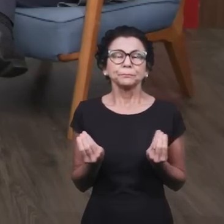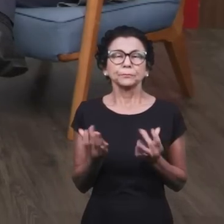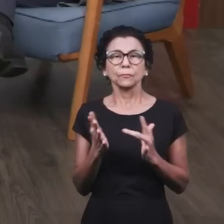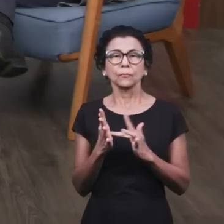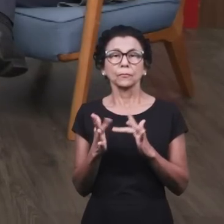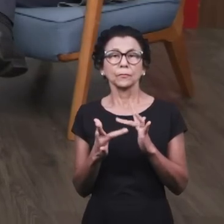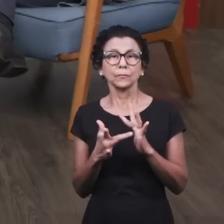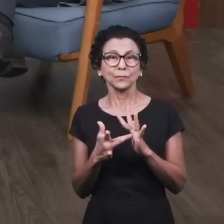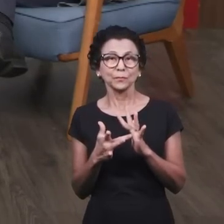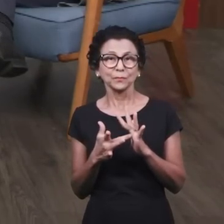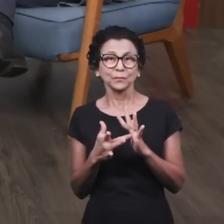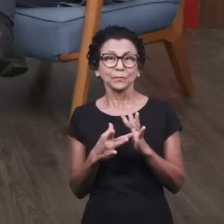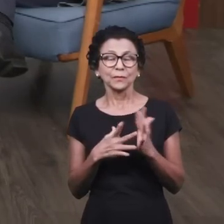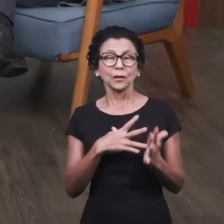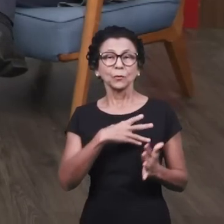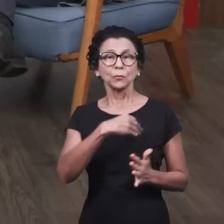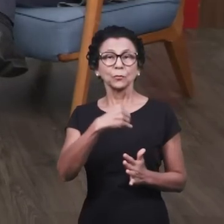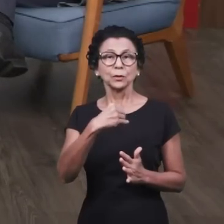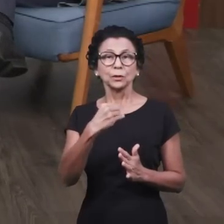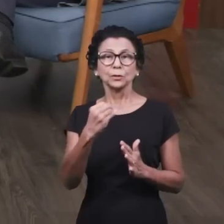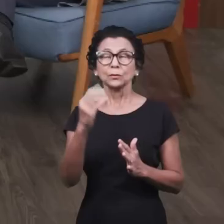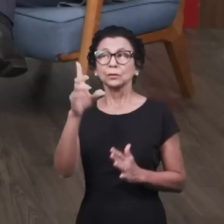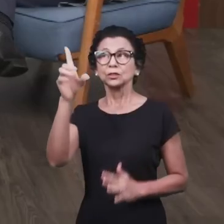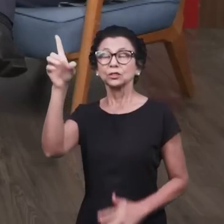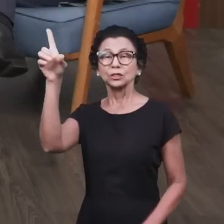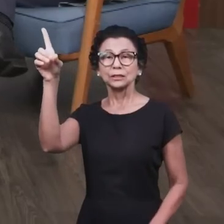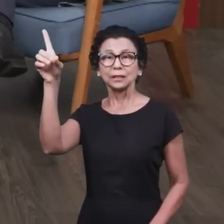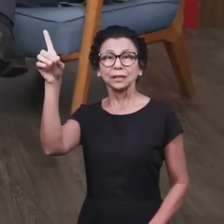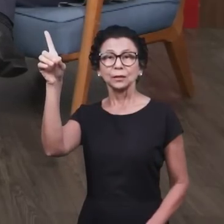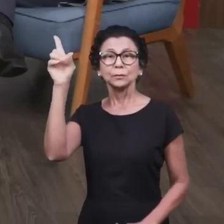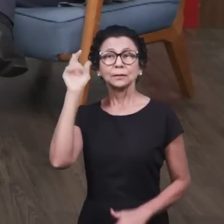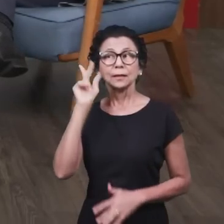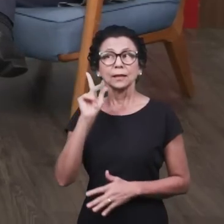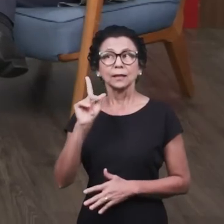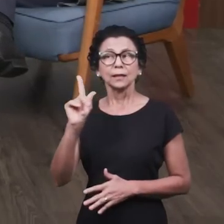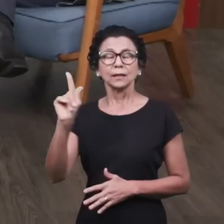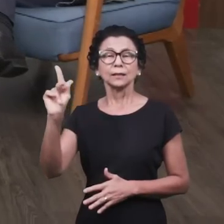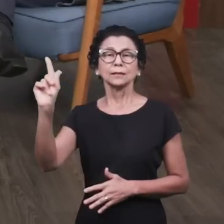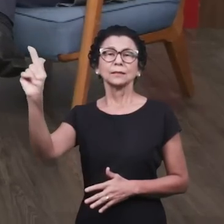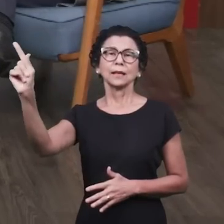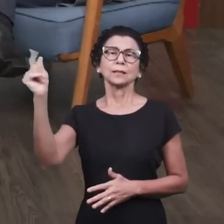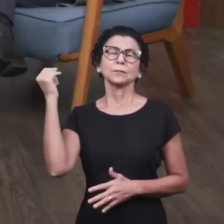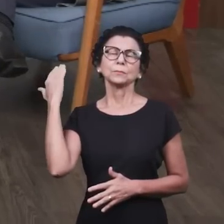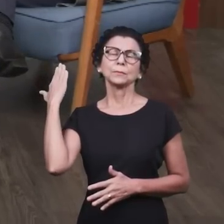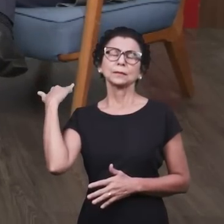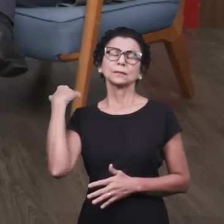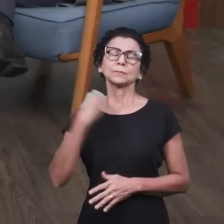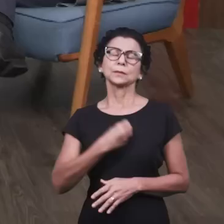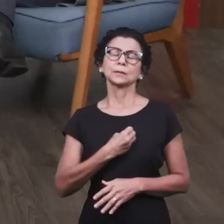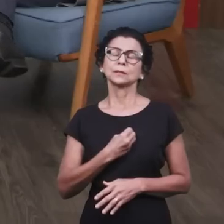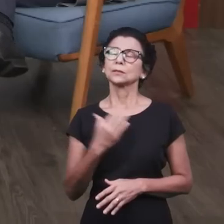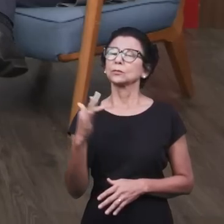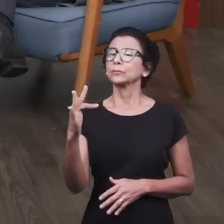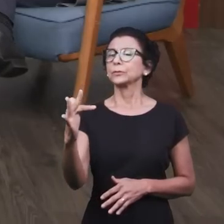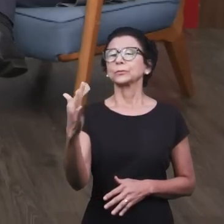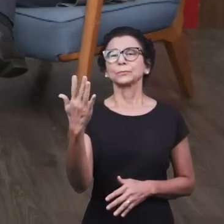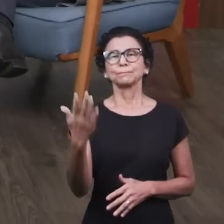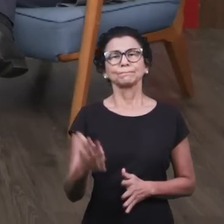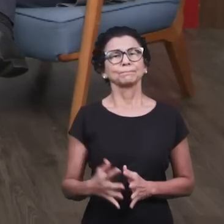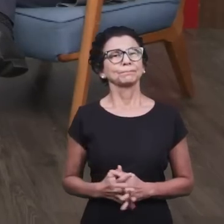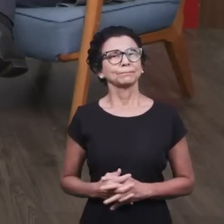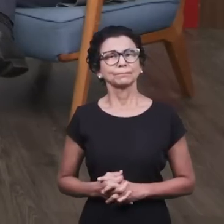do Filho de Deus, eterno, e que era, que é e que há de vir. Quer dizer, tudo está conectado nisso